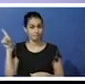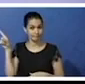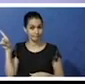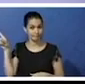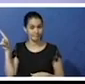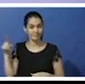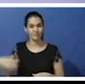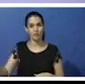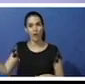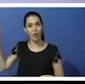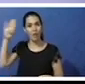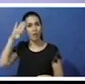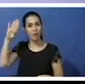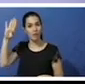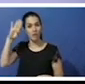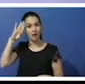o